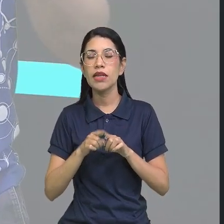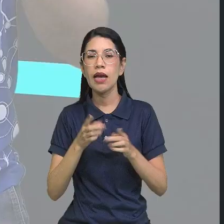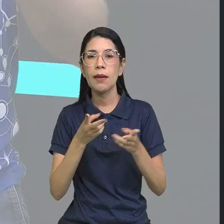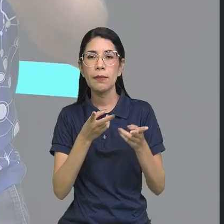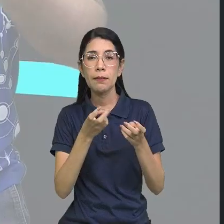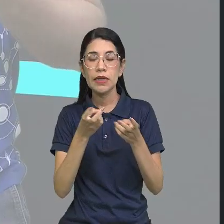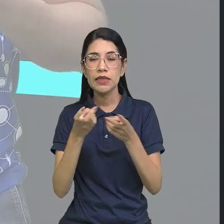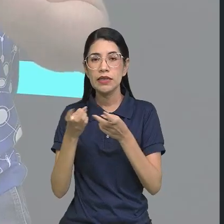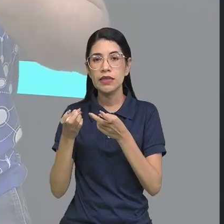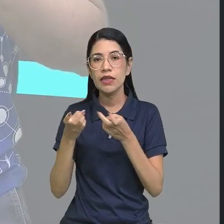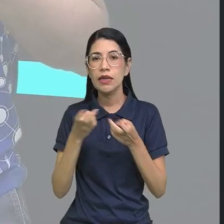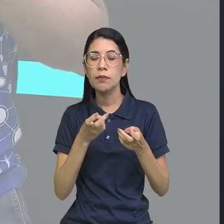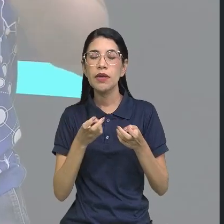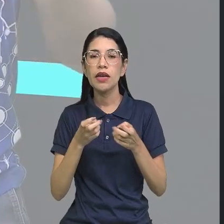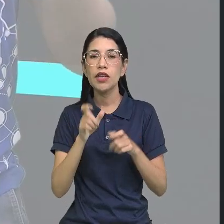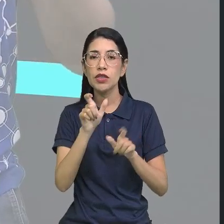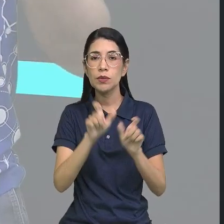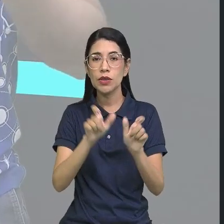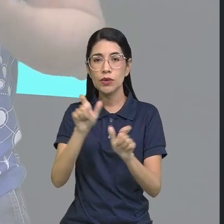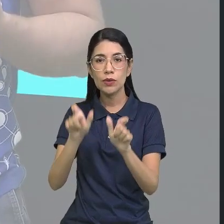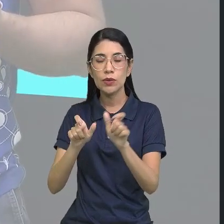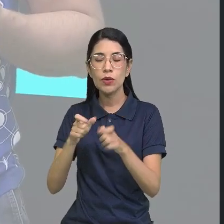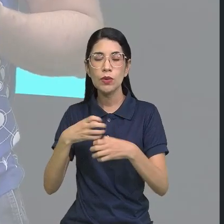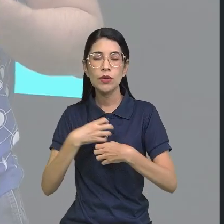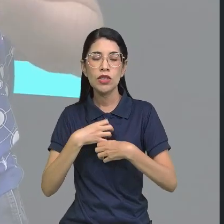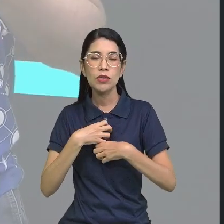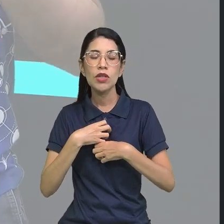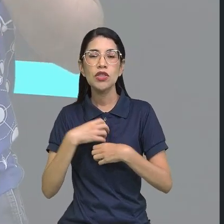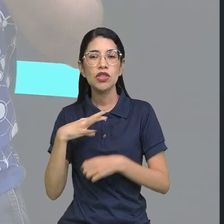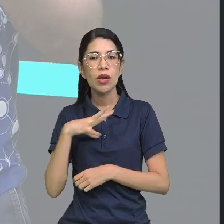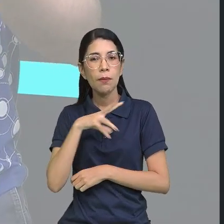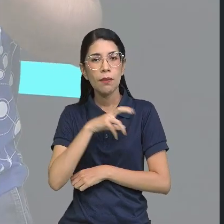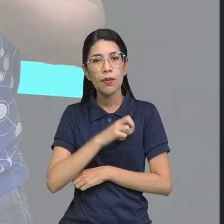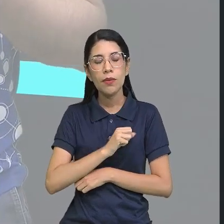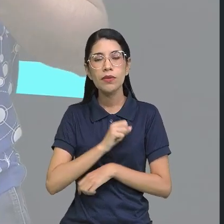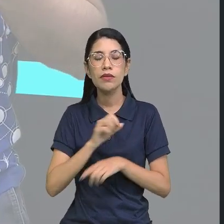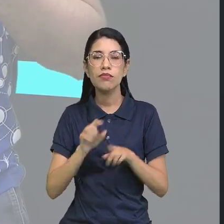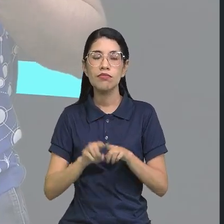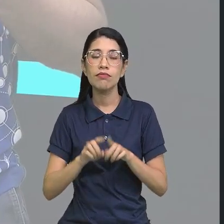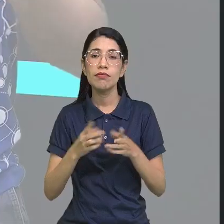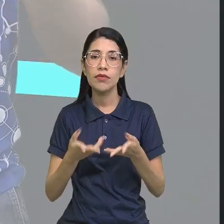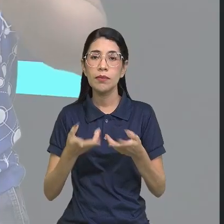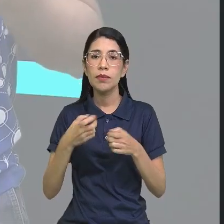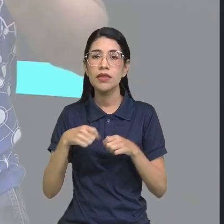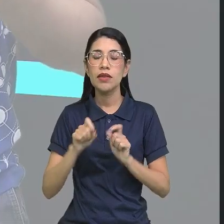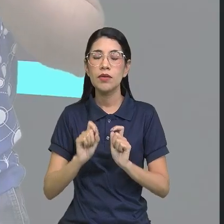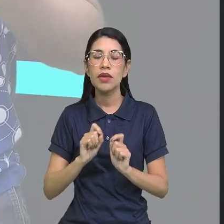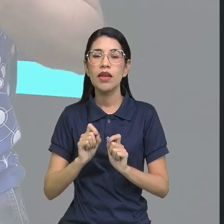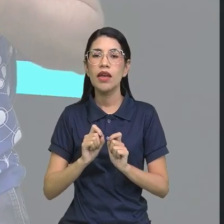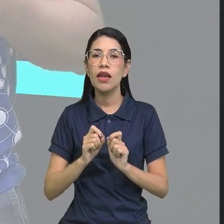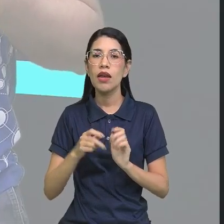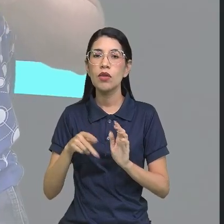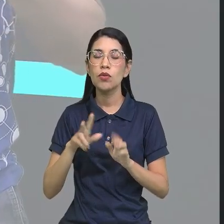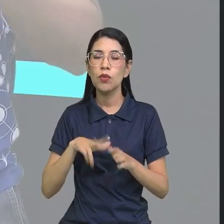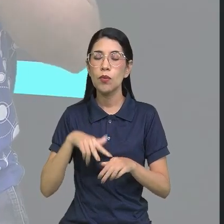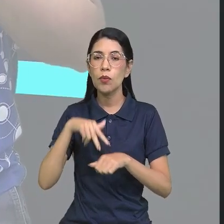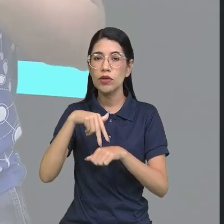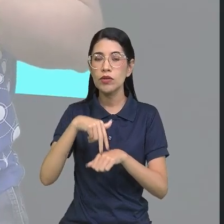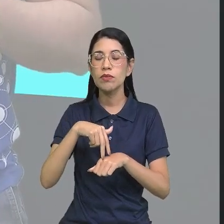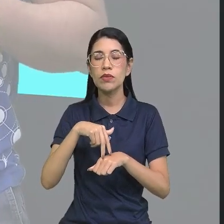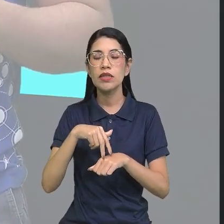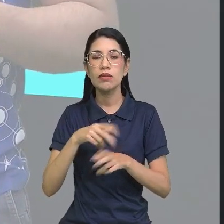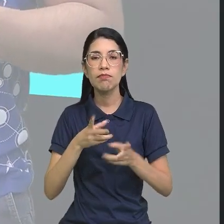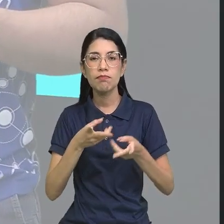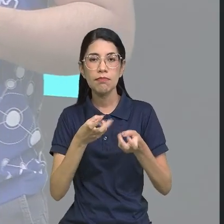olhar para outras pessoas com sentimentos amorosos. Então, percebo que temos aí um momento de percepção, de manifestação. Isso